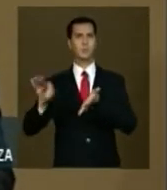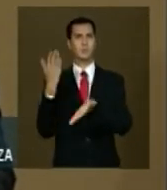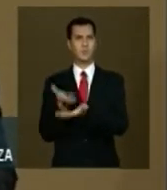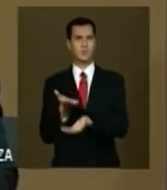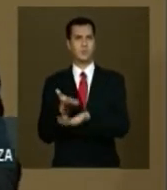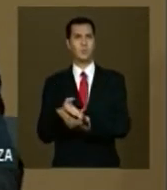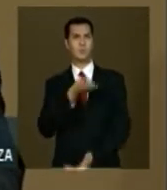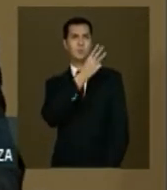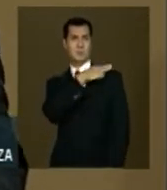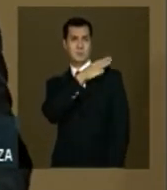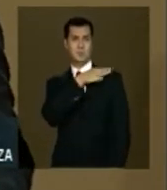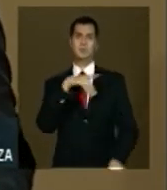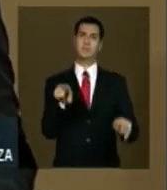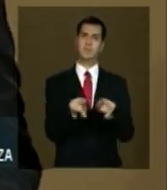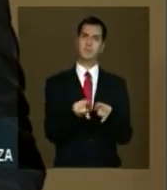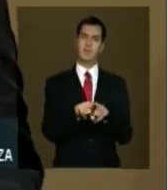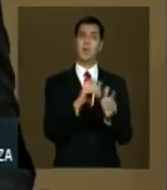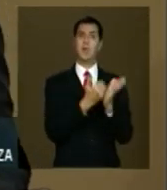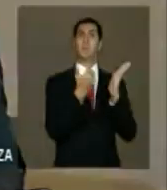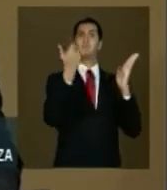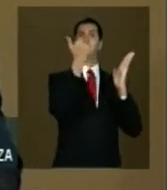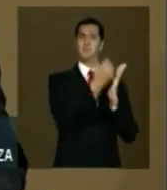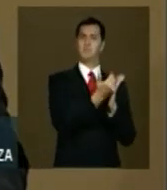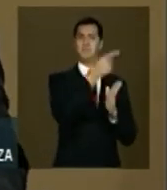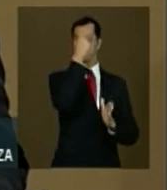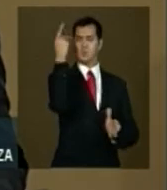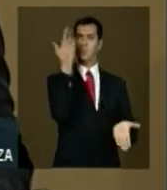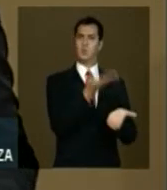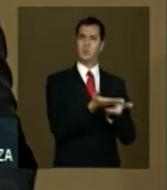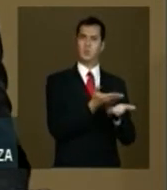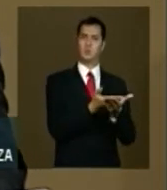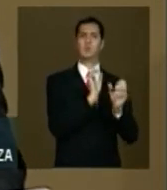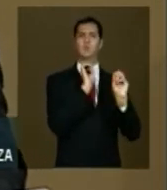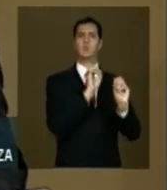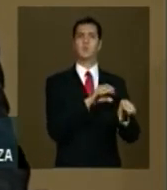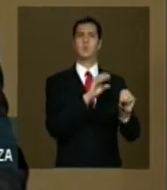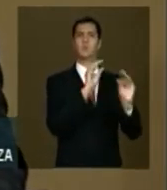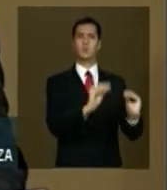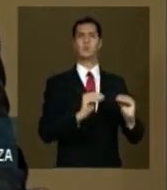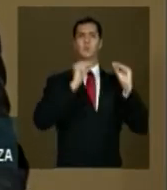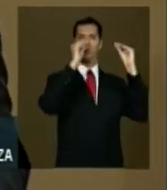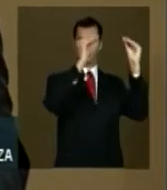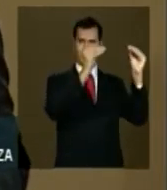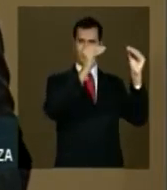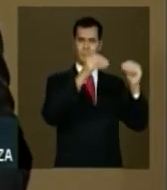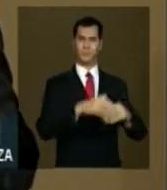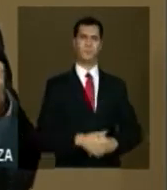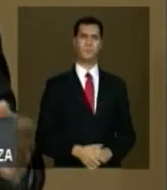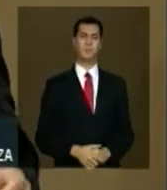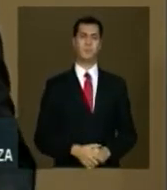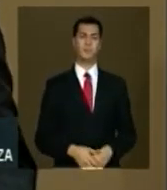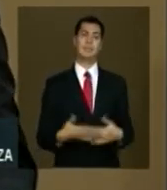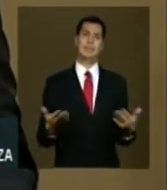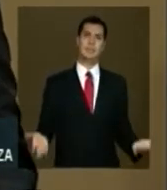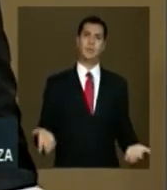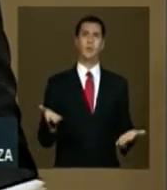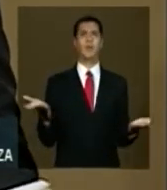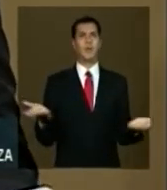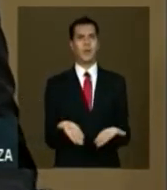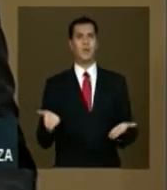ensino superior Nesse contexto o potencial de cooperação sulsul merece ser ressaltado com nova